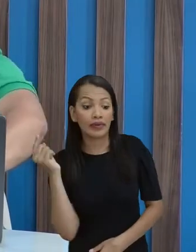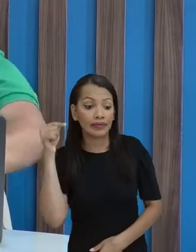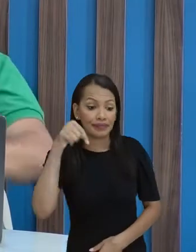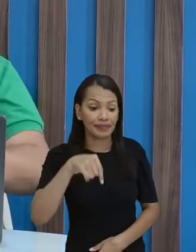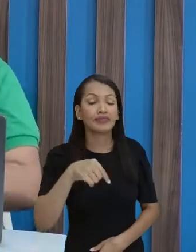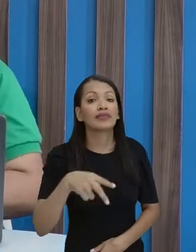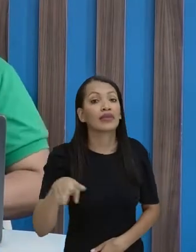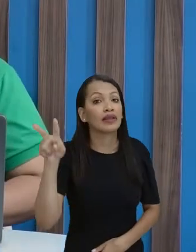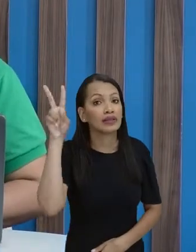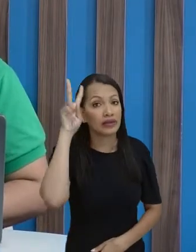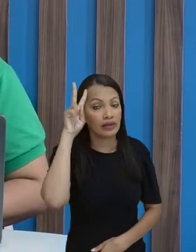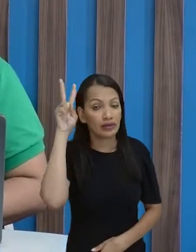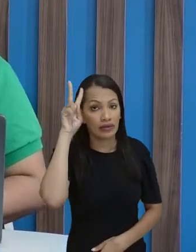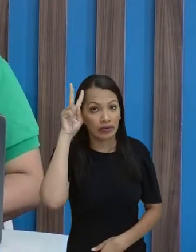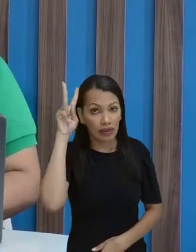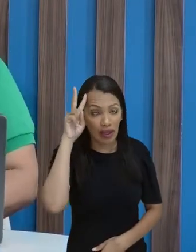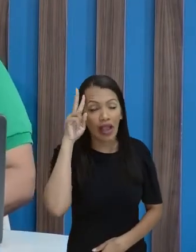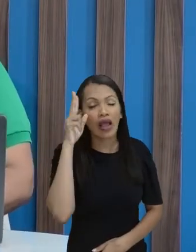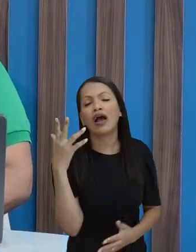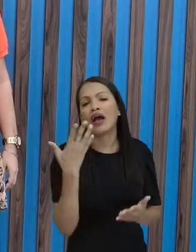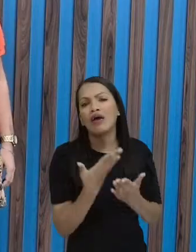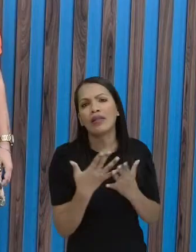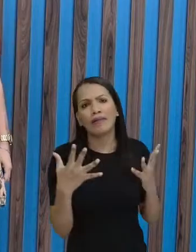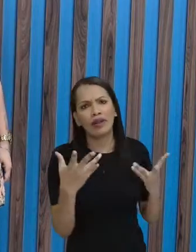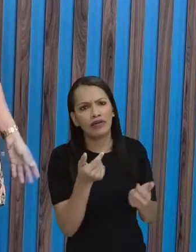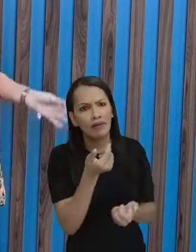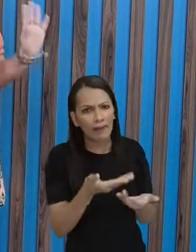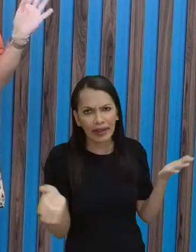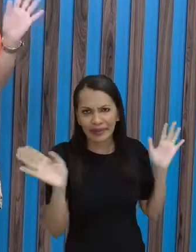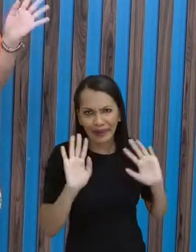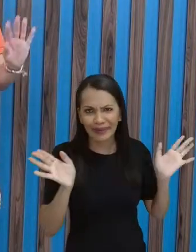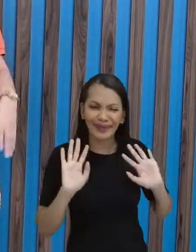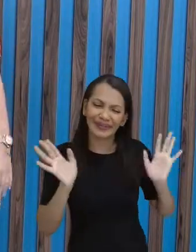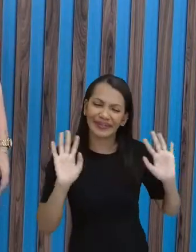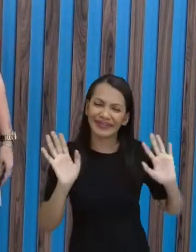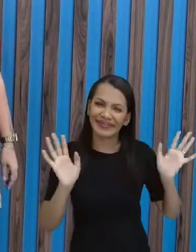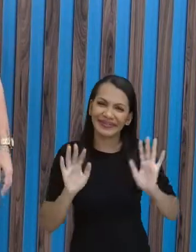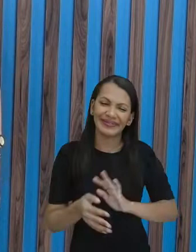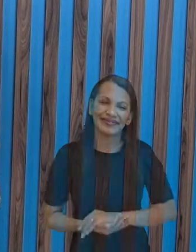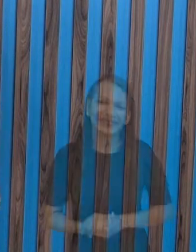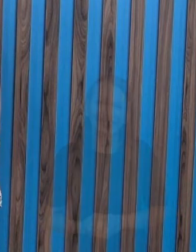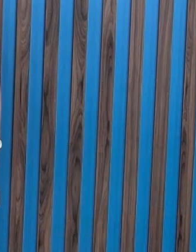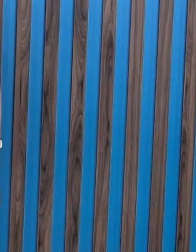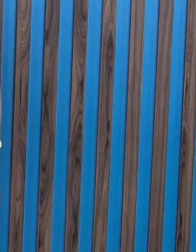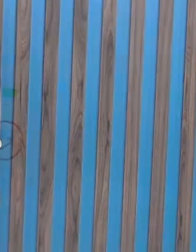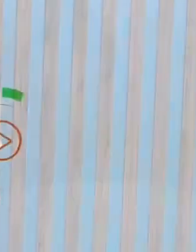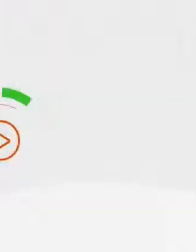imperdível, não percam, tá certo? Tchau, tchau. Tchau.